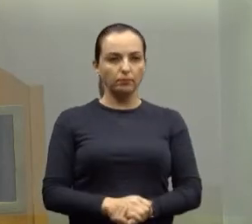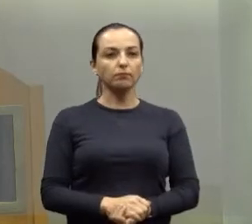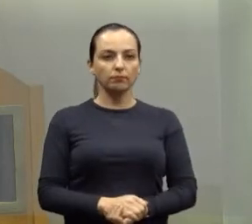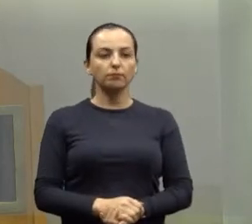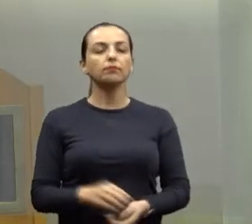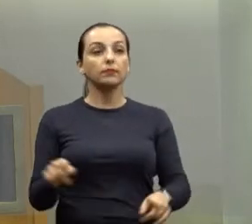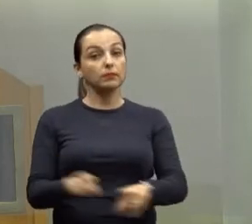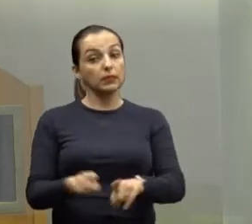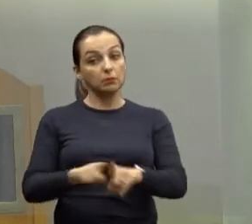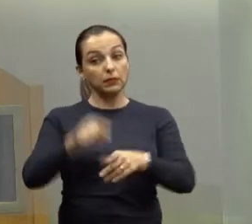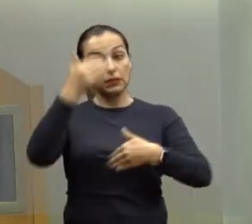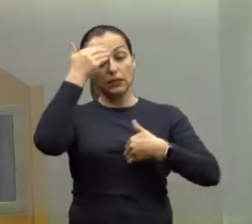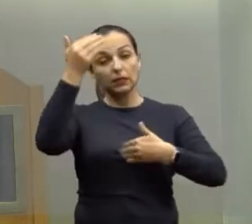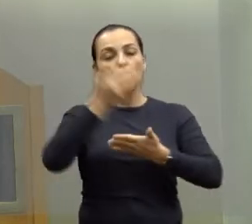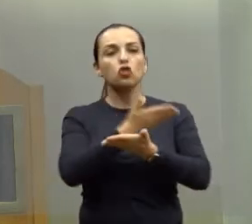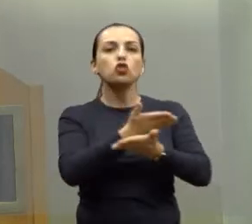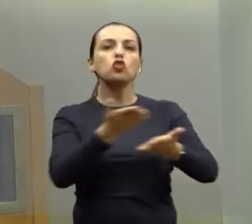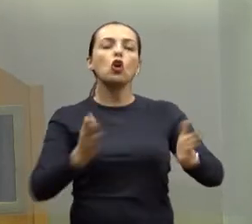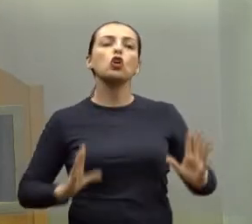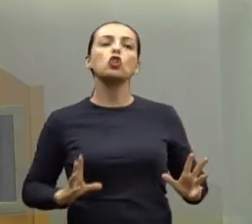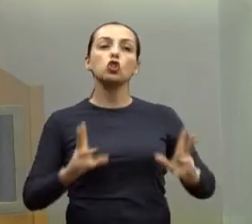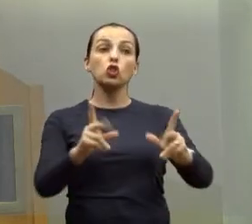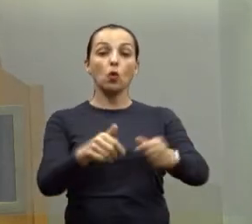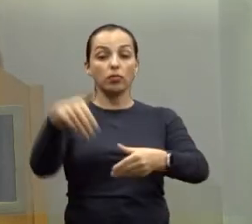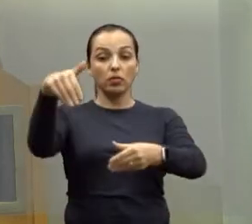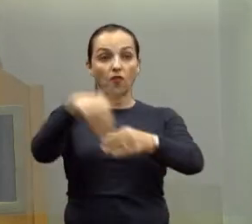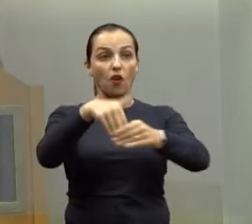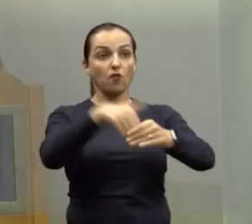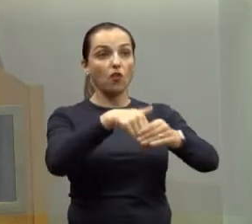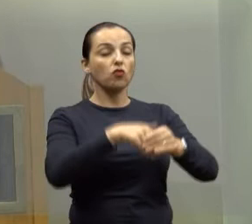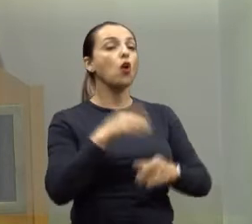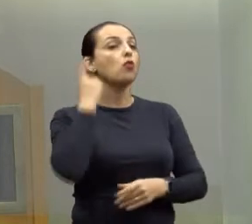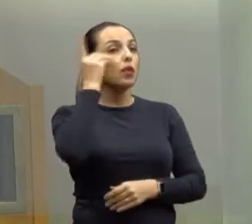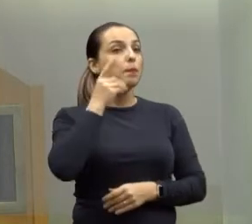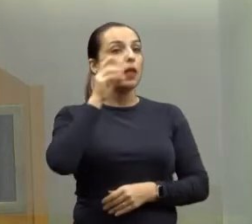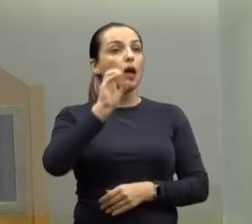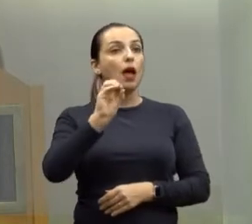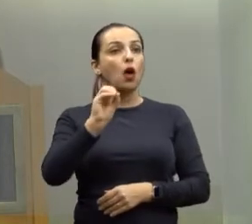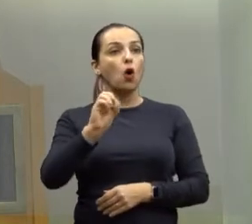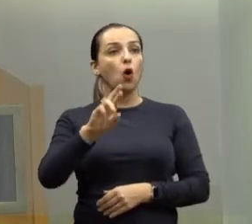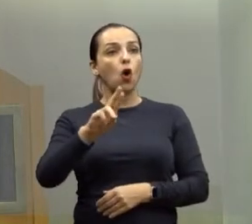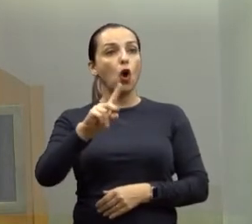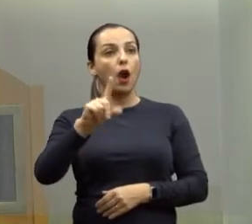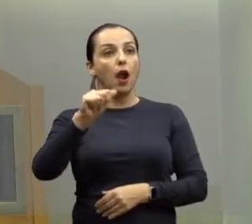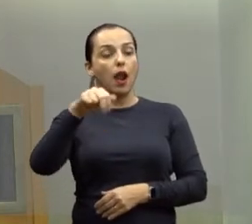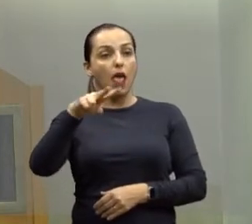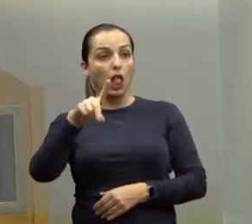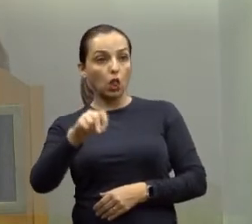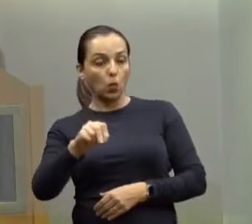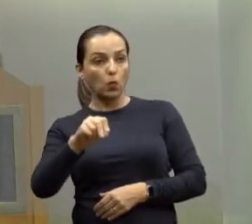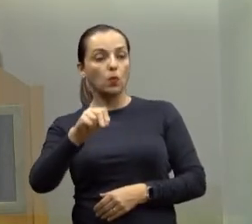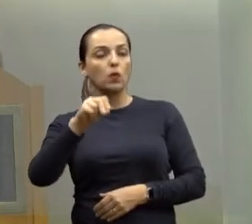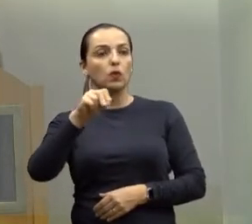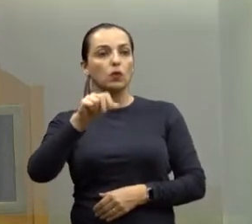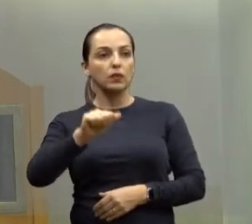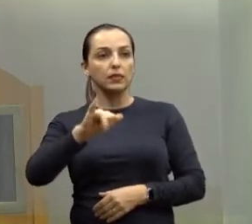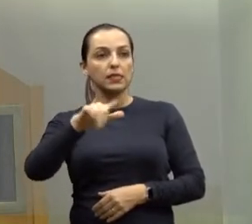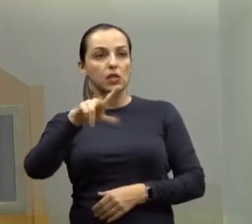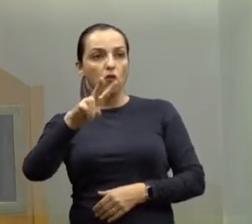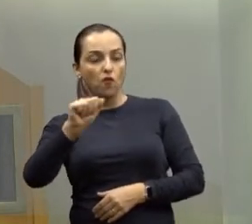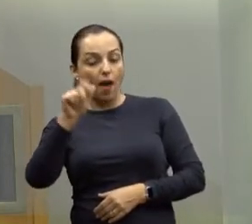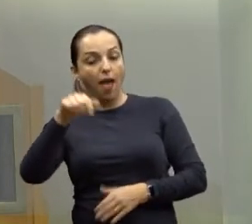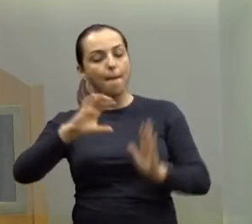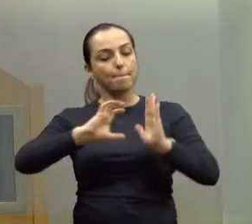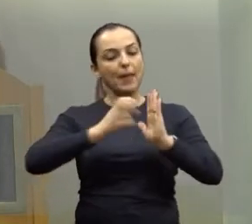Presidente a todo mundo que votou no nosso Deputado Orlando Silva a gente sente com muito na campanha dele que era do nosso partido